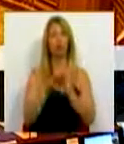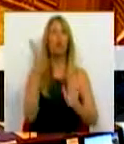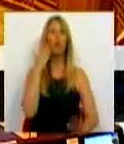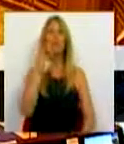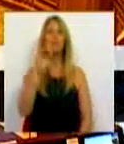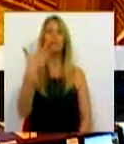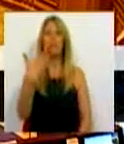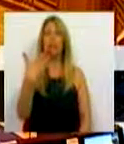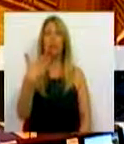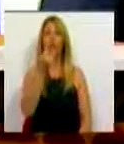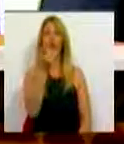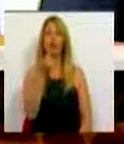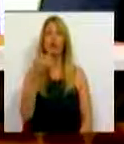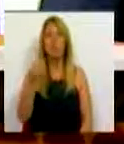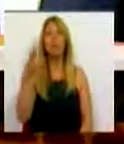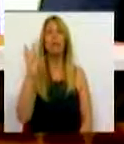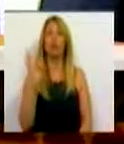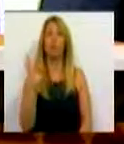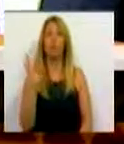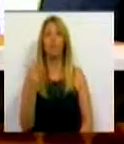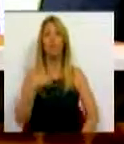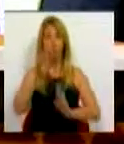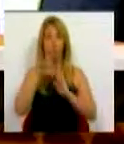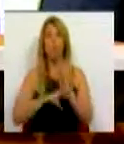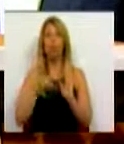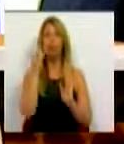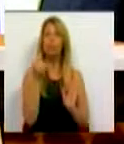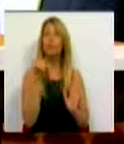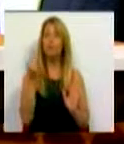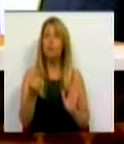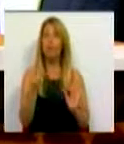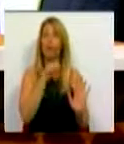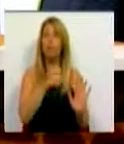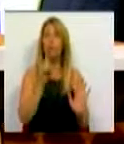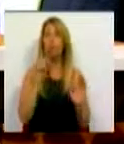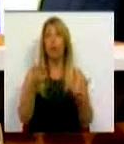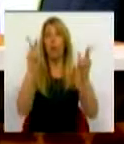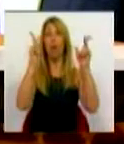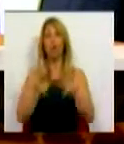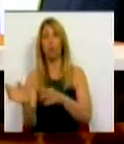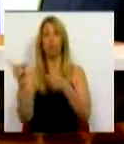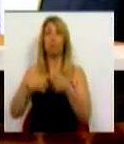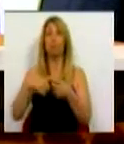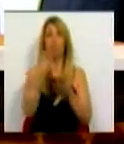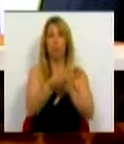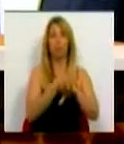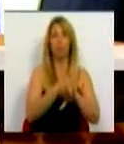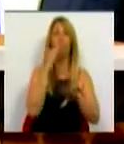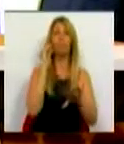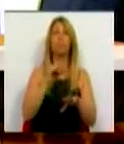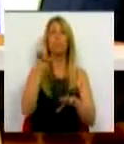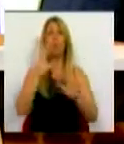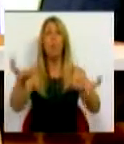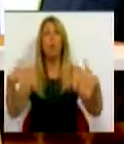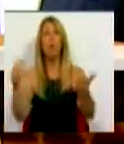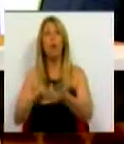61 de 2014. Um regime especial que permitiu a livre adesão não só do setor bancário, mas também de